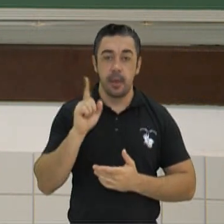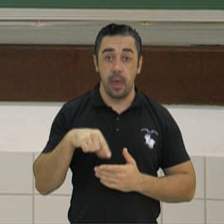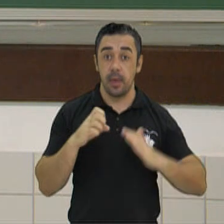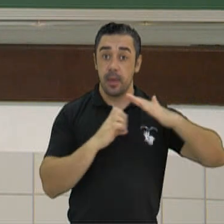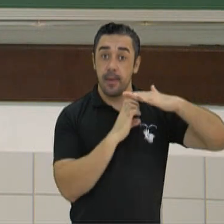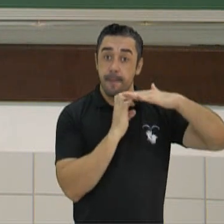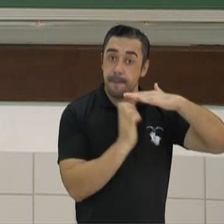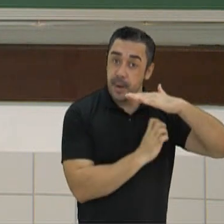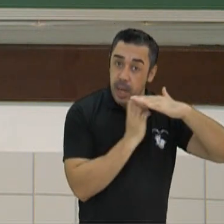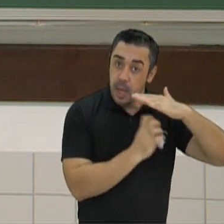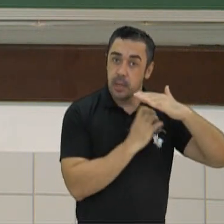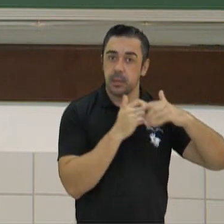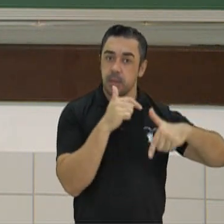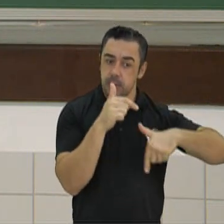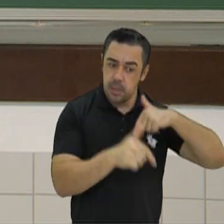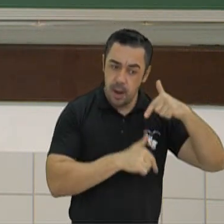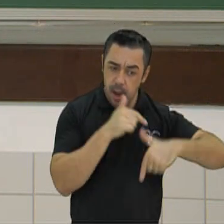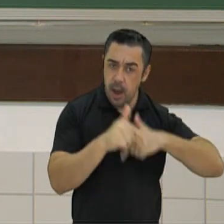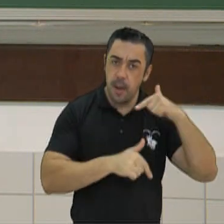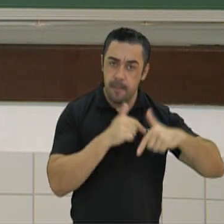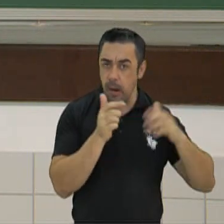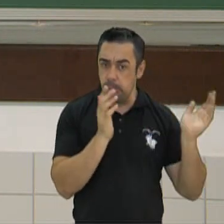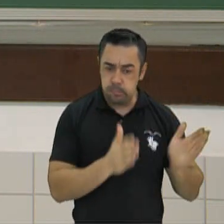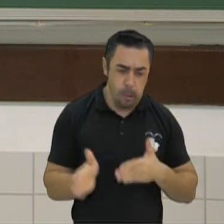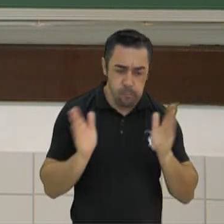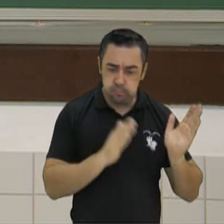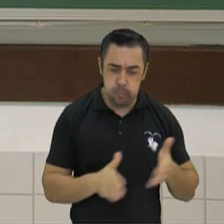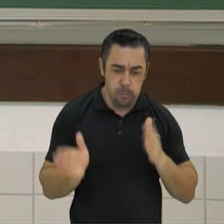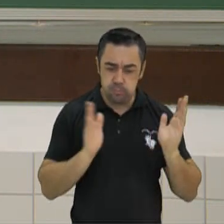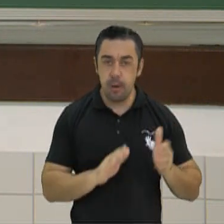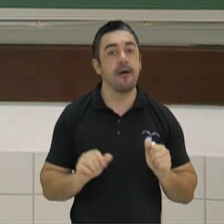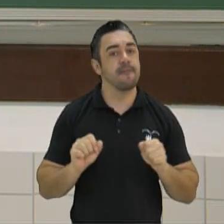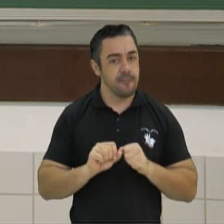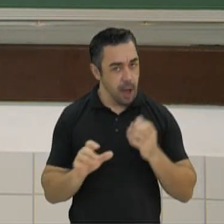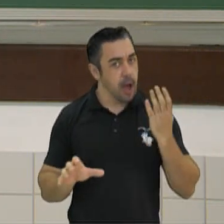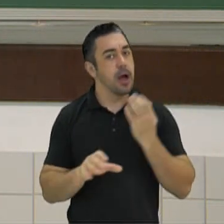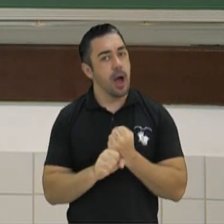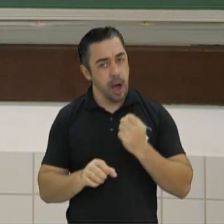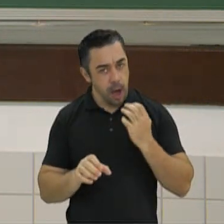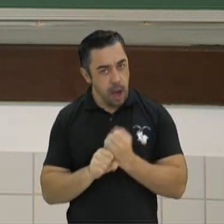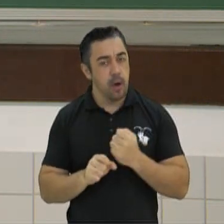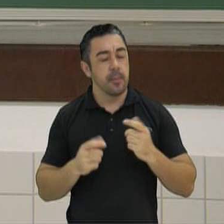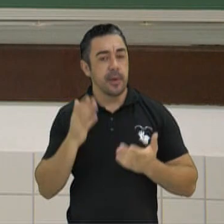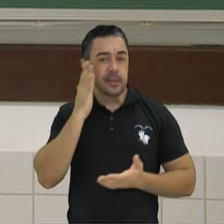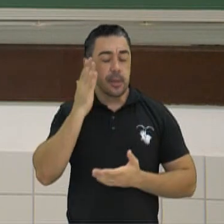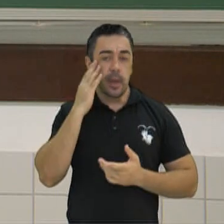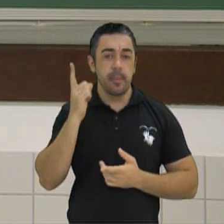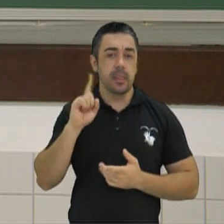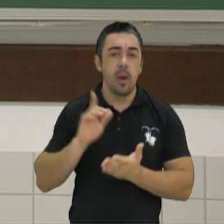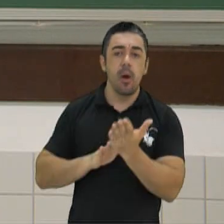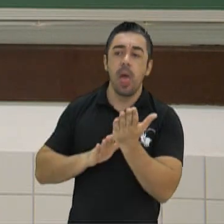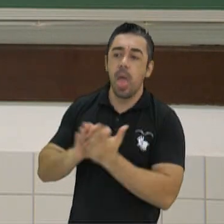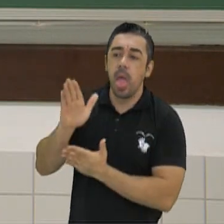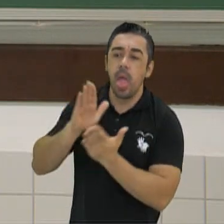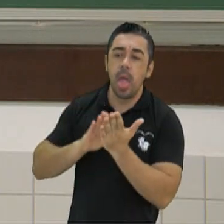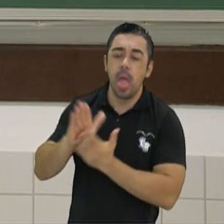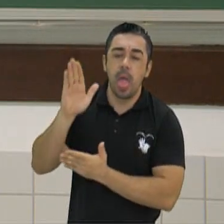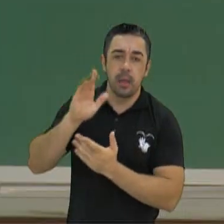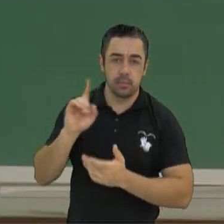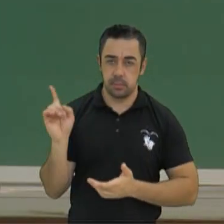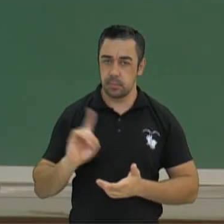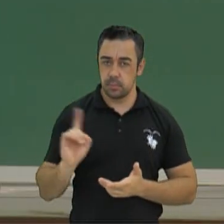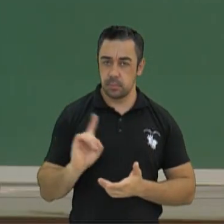que trabalham, né, com grande quantidade de coisas, elas fazem esses cálculos para não ter desperdício, sabia?